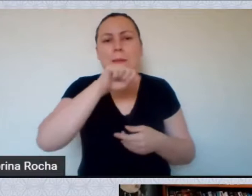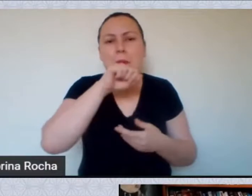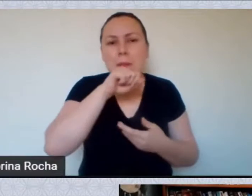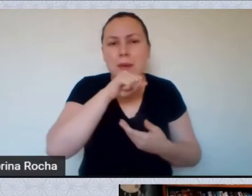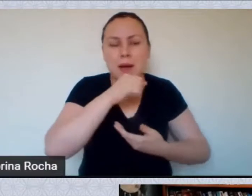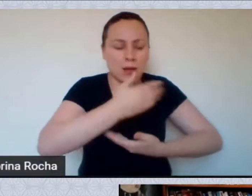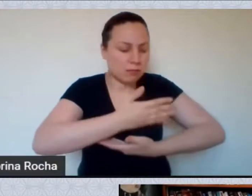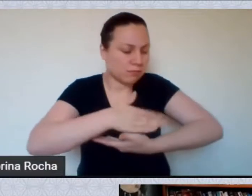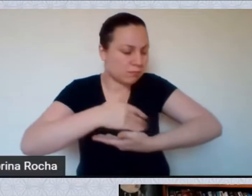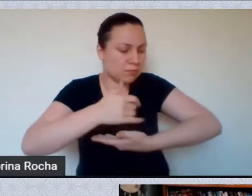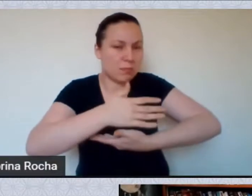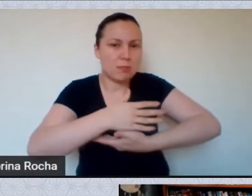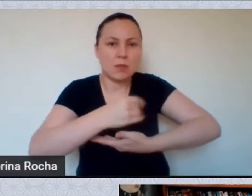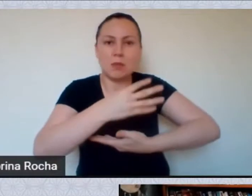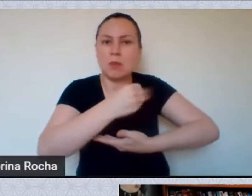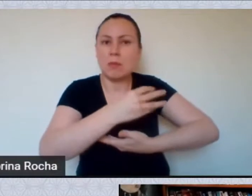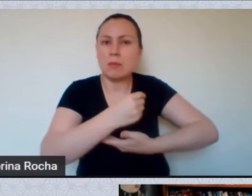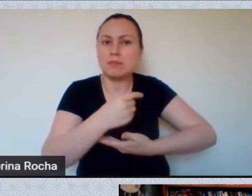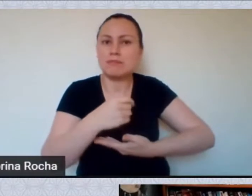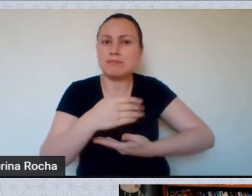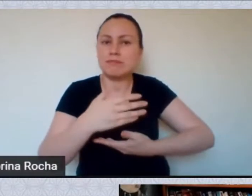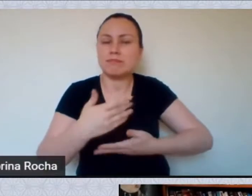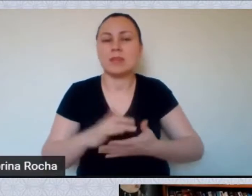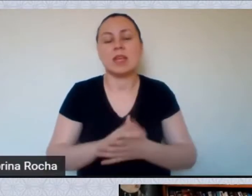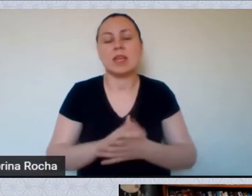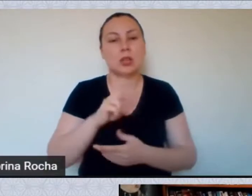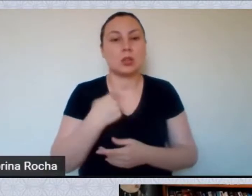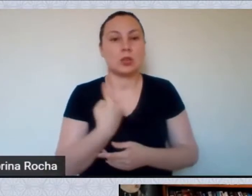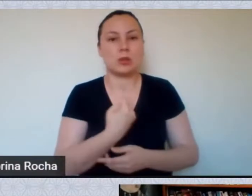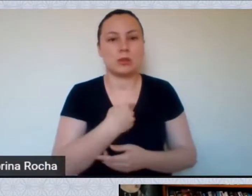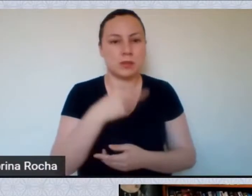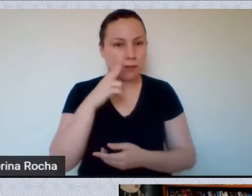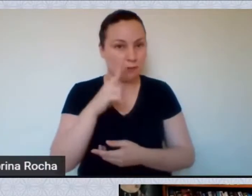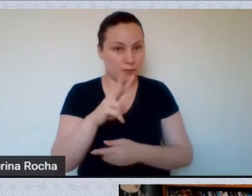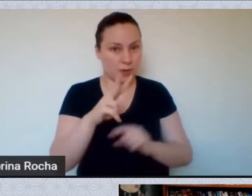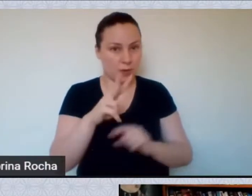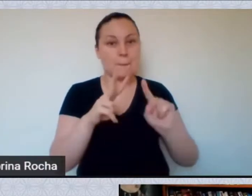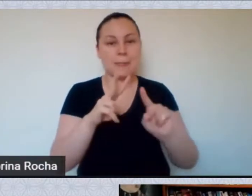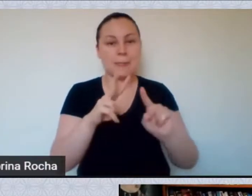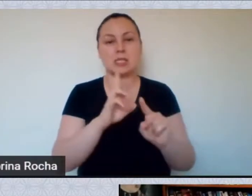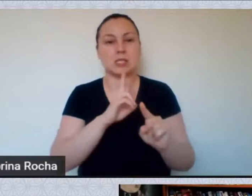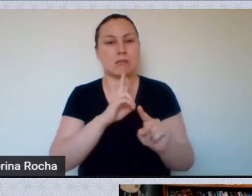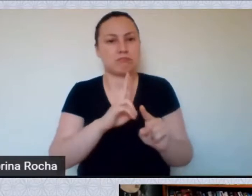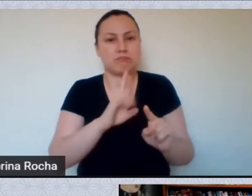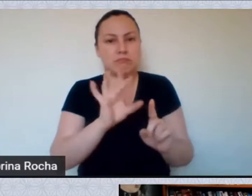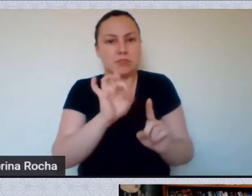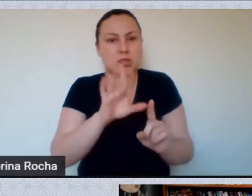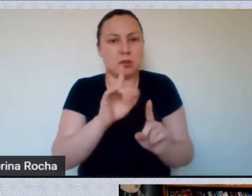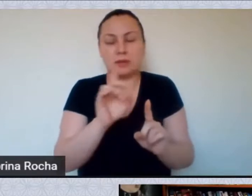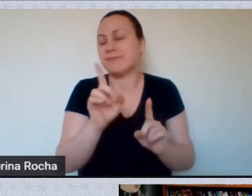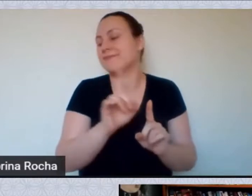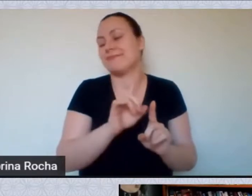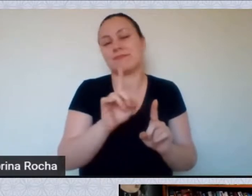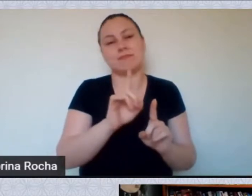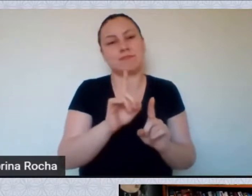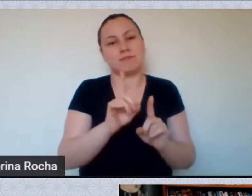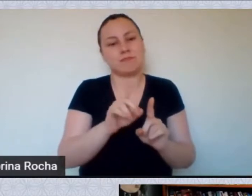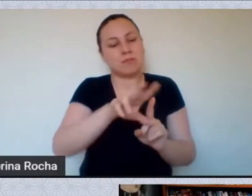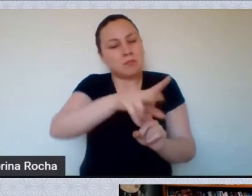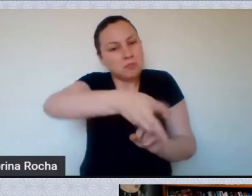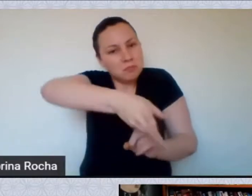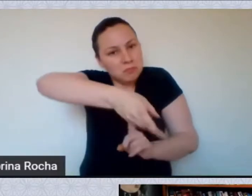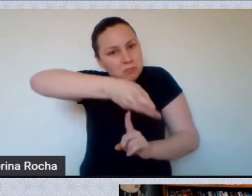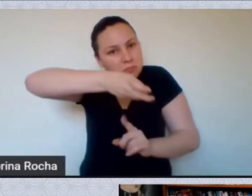Somos a espécie que vê, mas não responde apenas instintivamente ao que vemos. Nós o internalizamos, nos envolvemos com